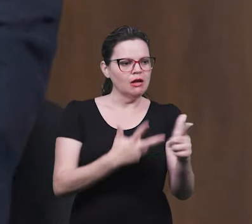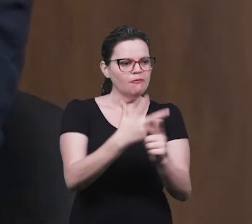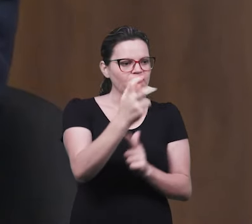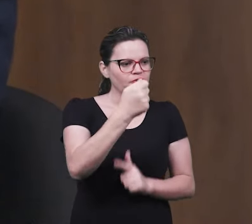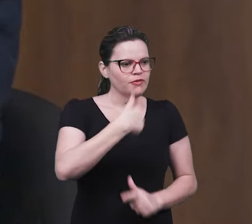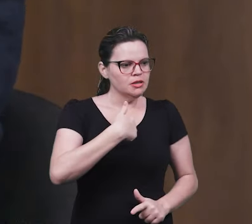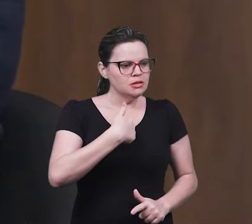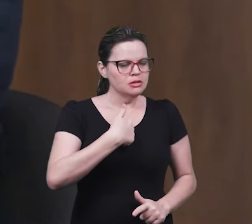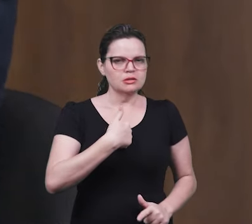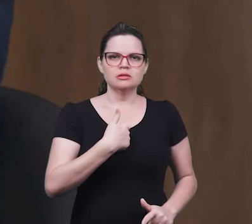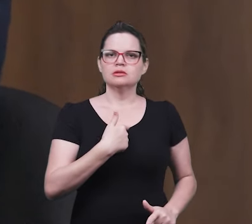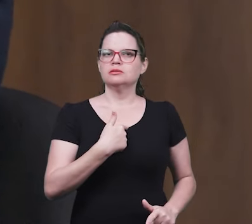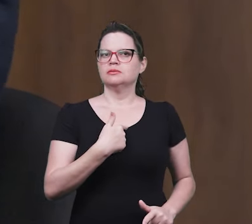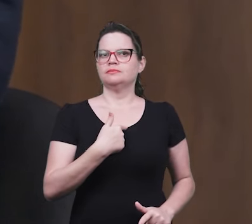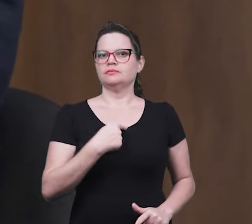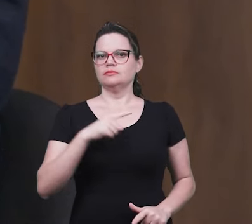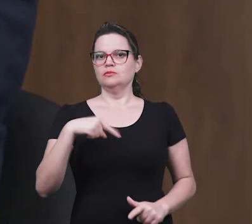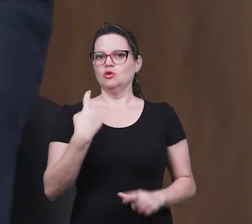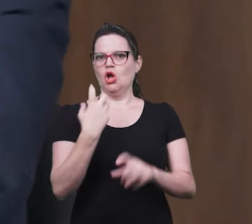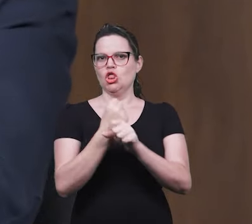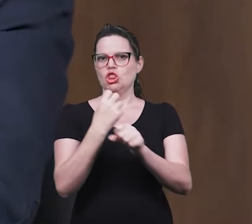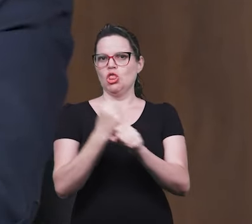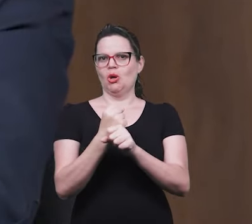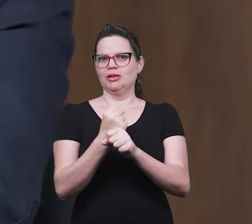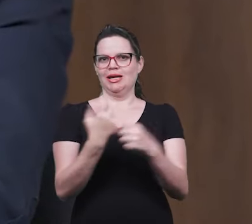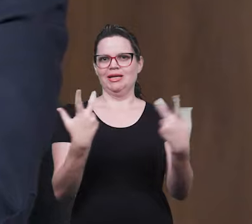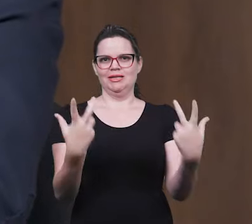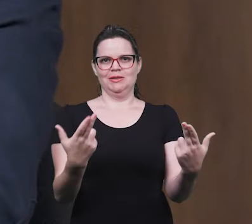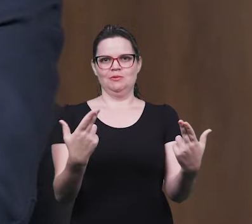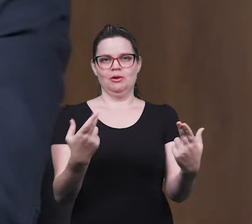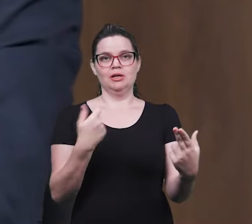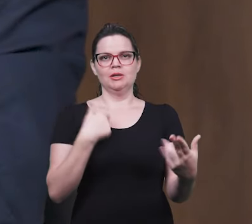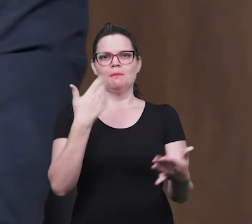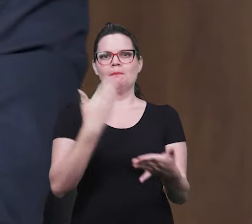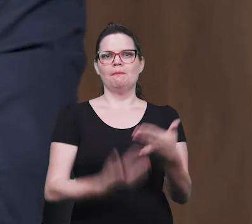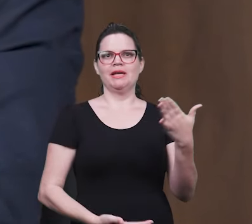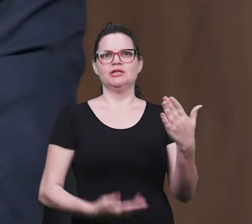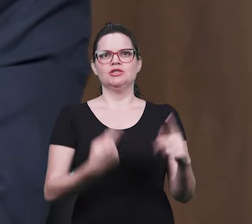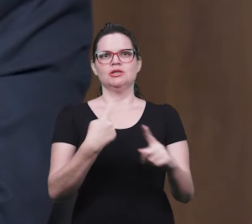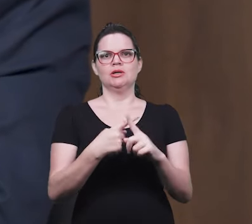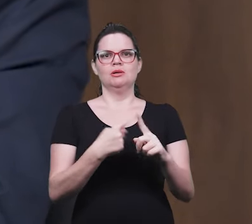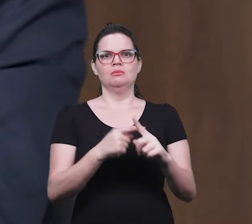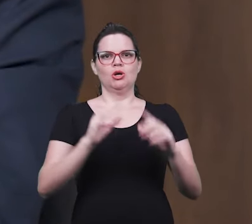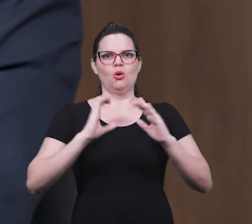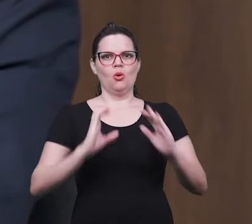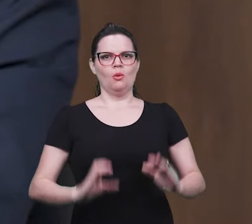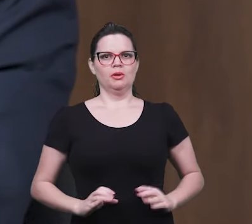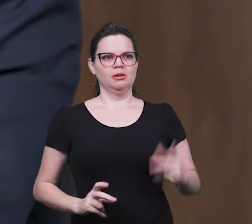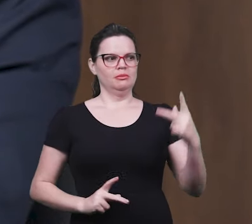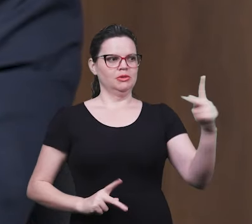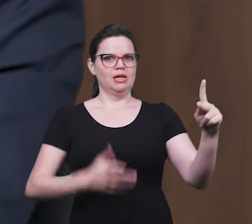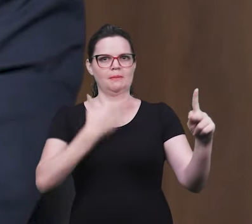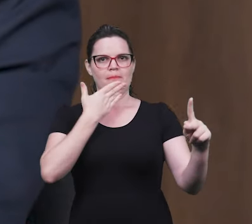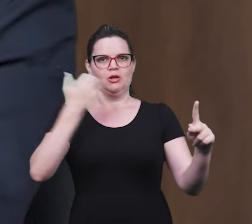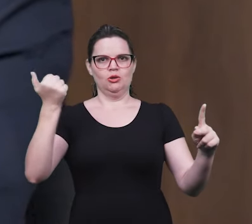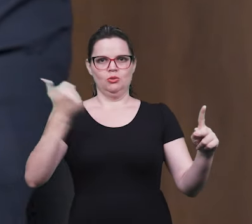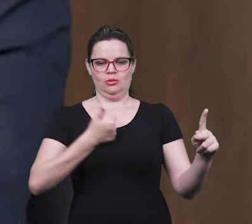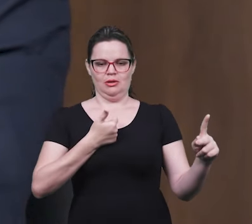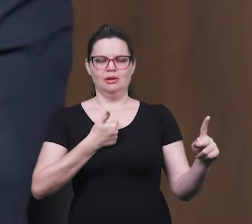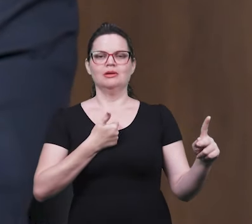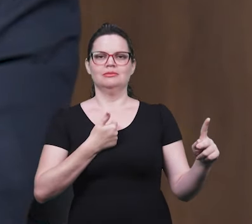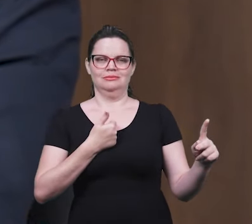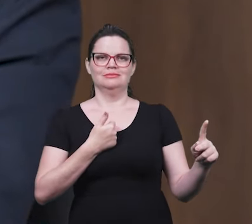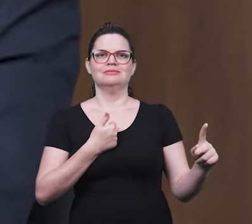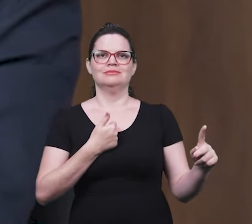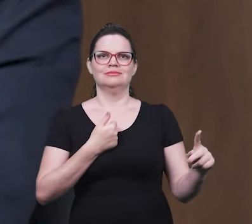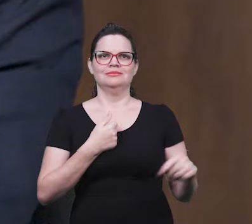aí? Nós tivemos a mesma nota, eu perdi a medalha porque o comportamento dela era melhor do que o meu. É igual futebol.